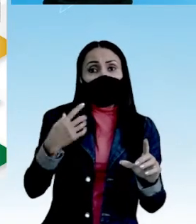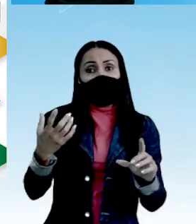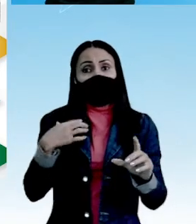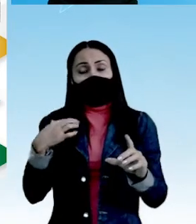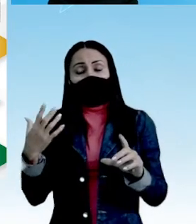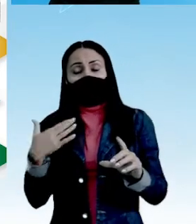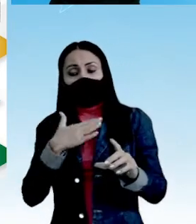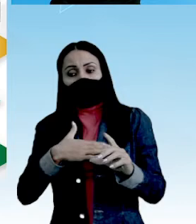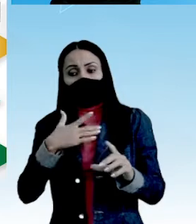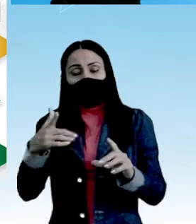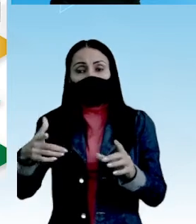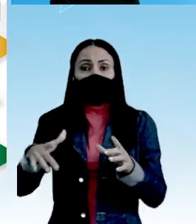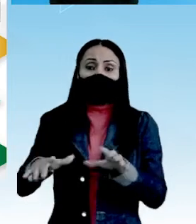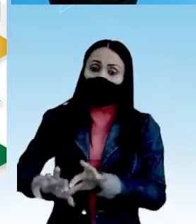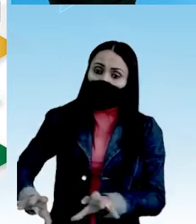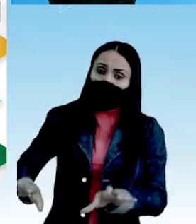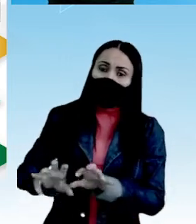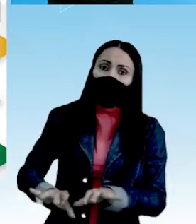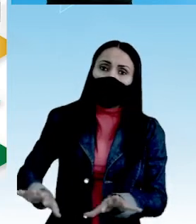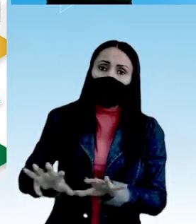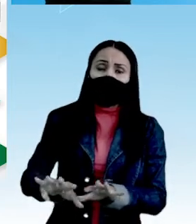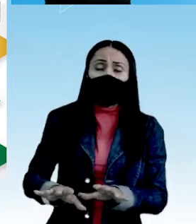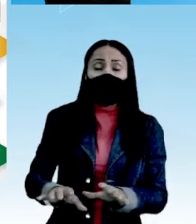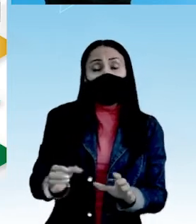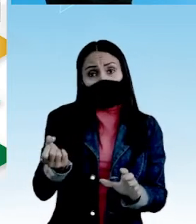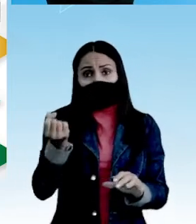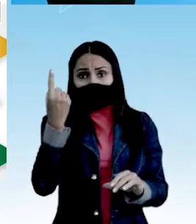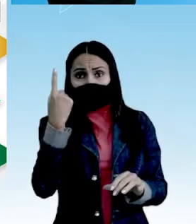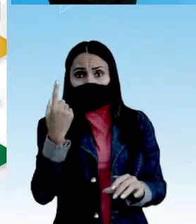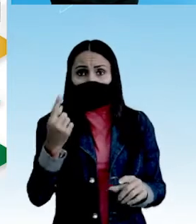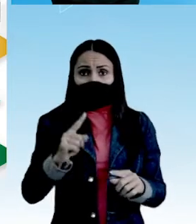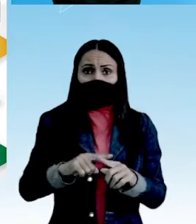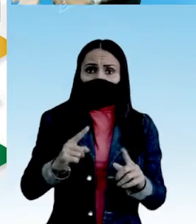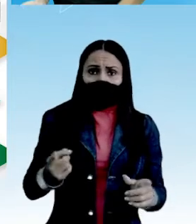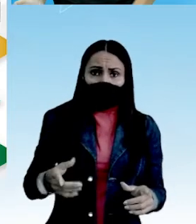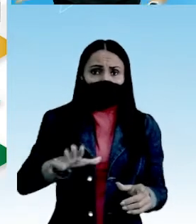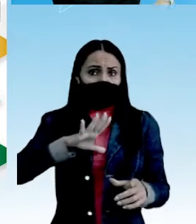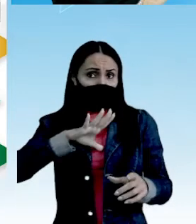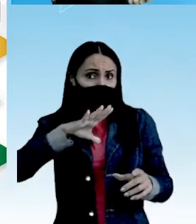mulher se separar era um absurdo, mas aí ela teve coragem, se